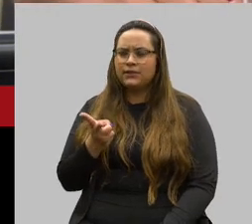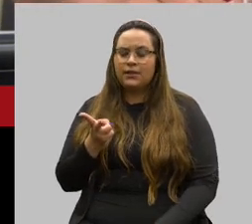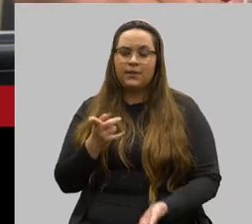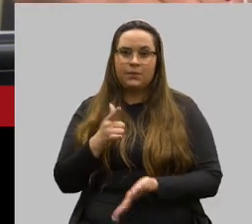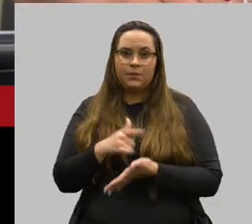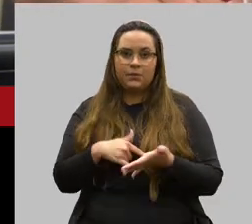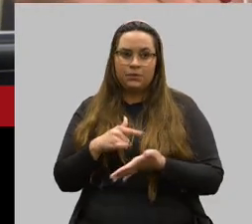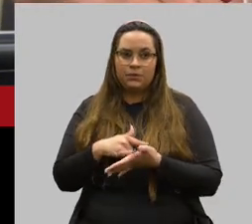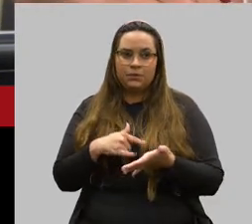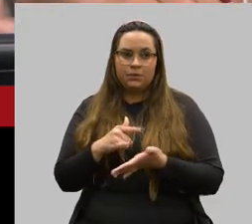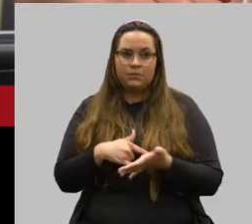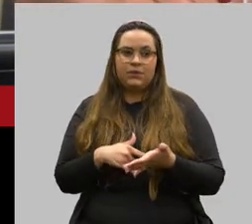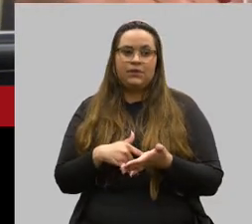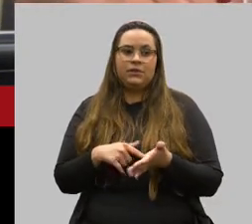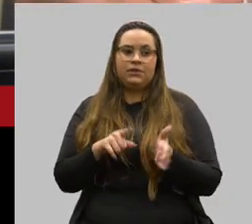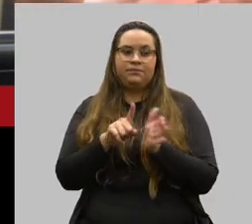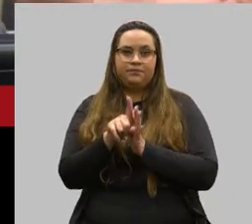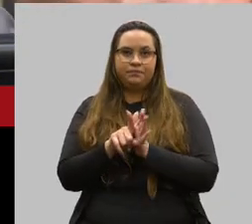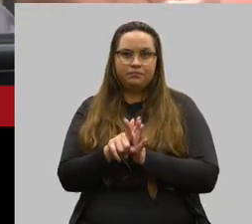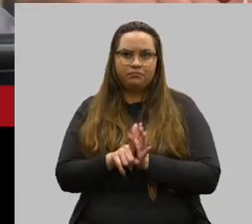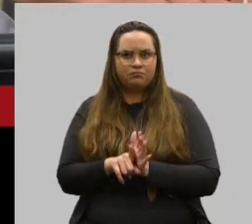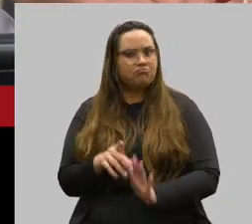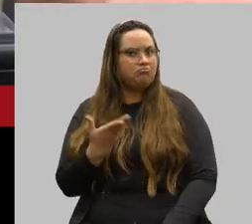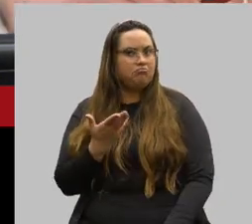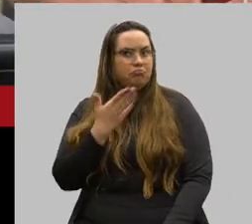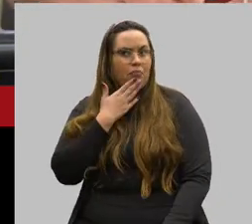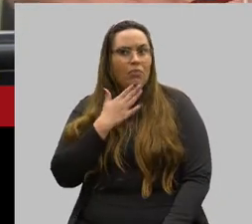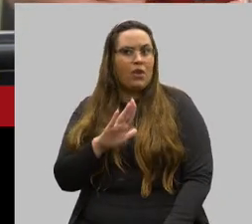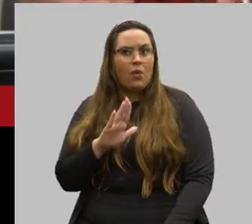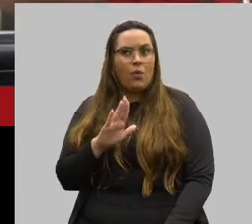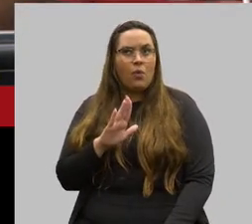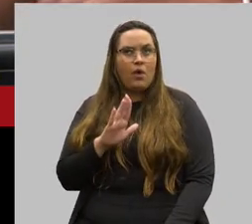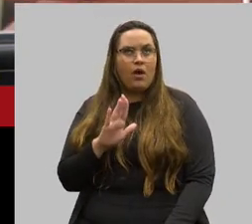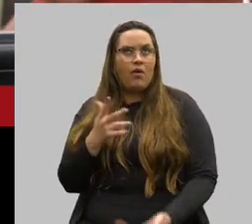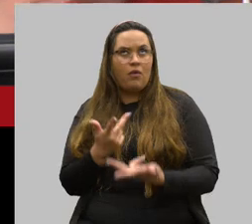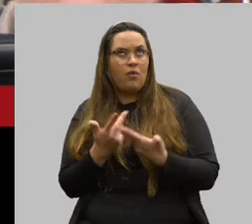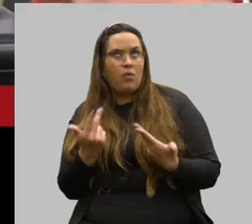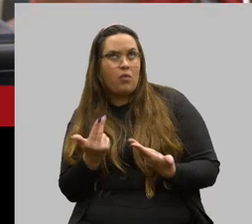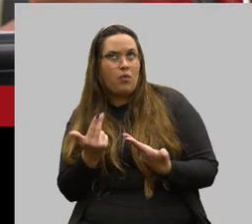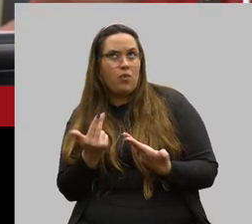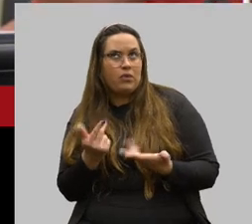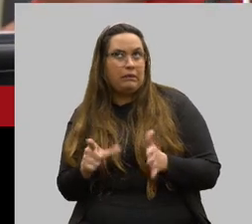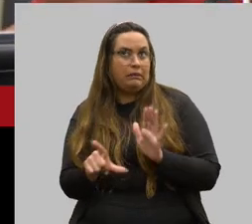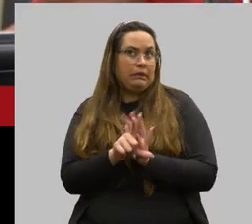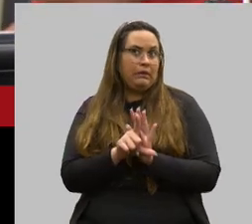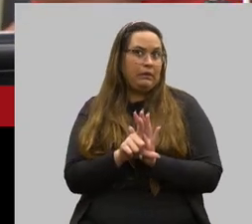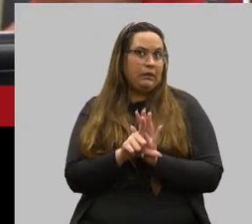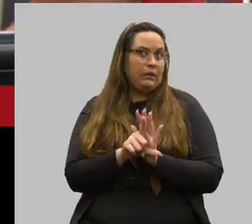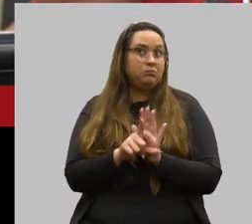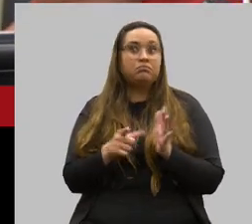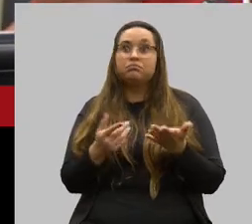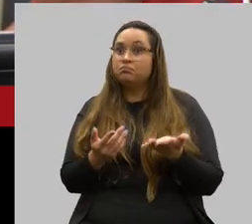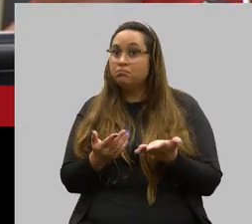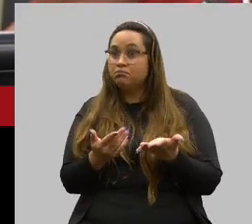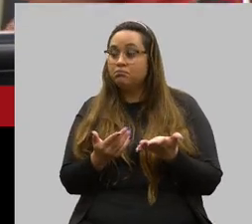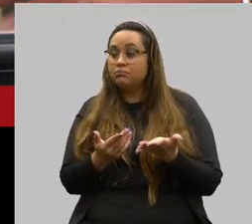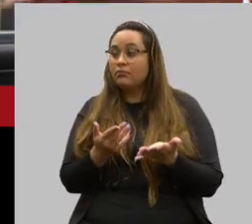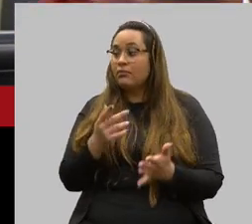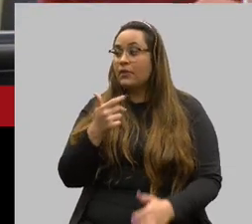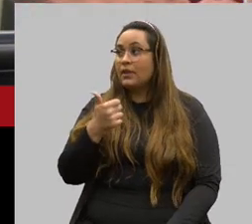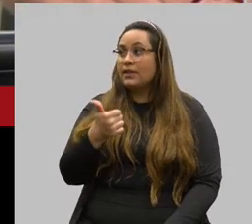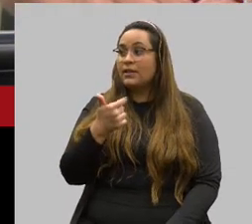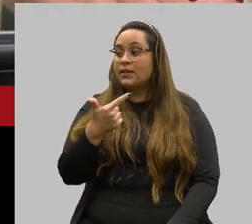Assembleia fiscala a gente tem pedido falou olha qual o efetivo previsto na lei e a última lei Nossa é a lei complementar 129 de